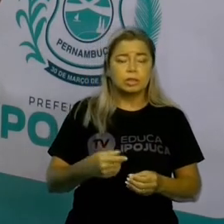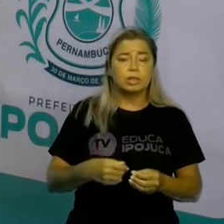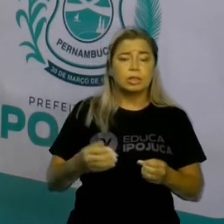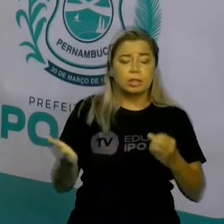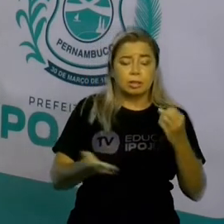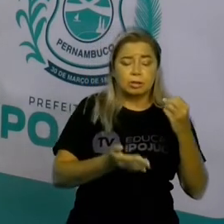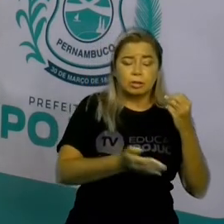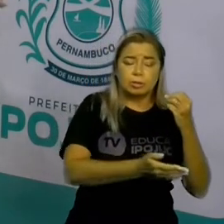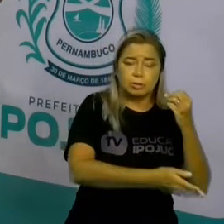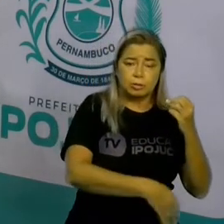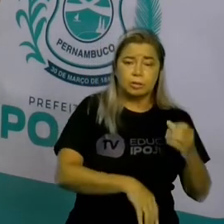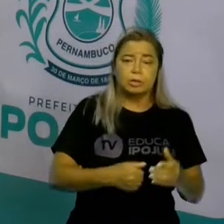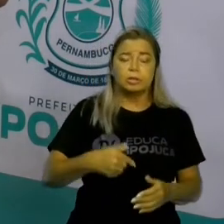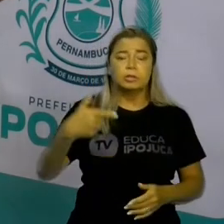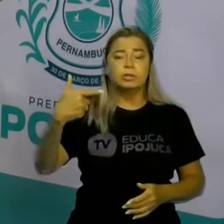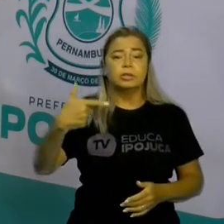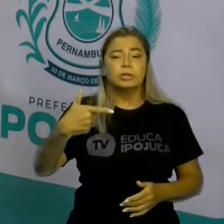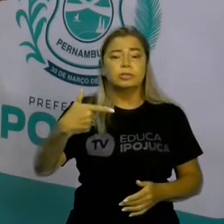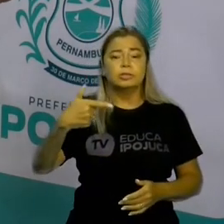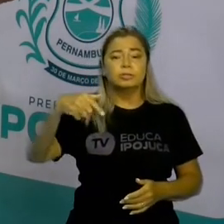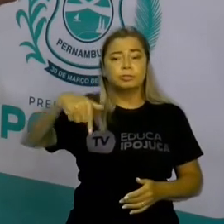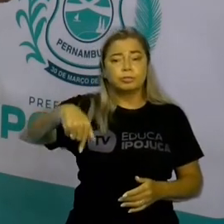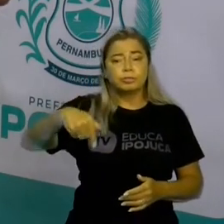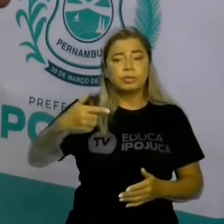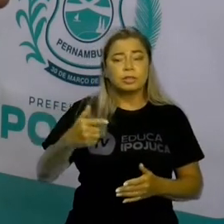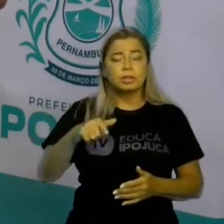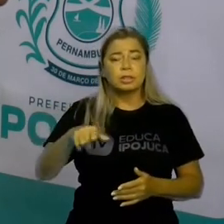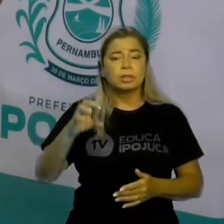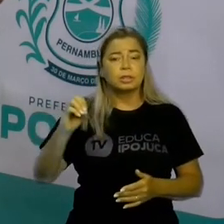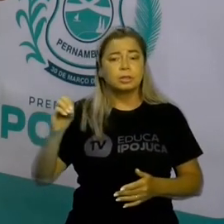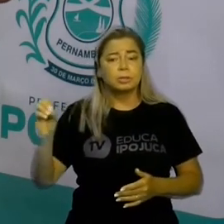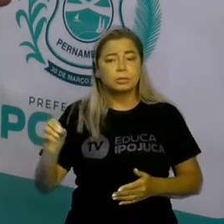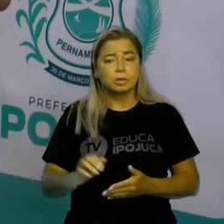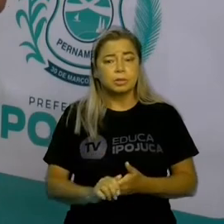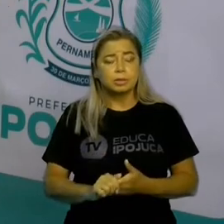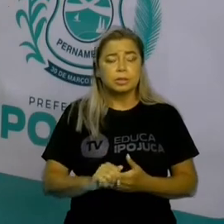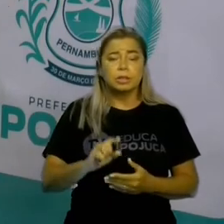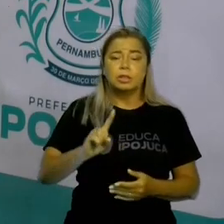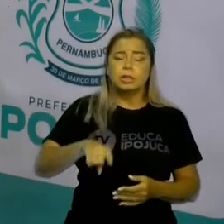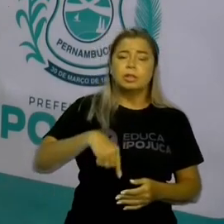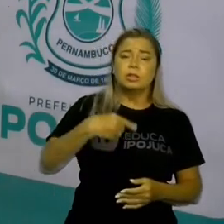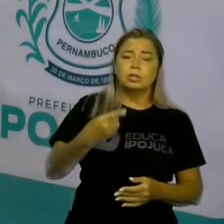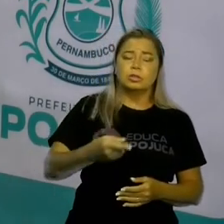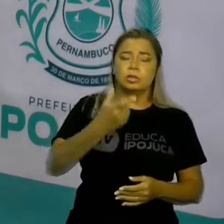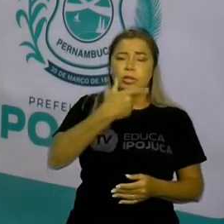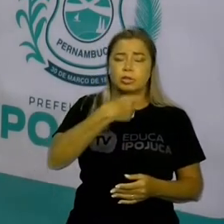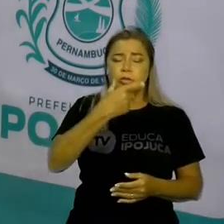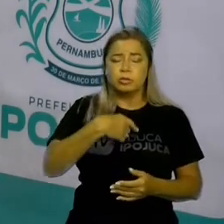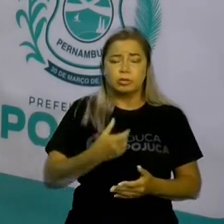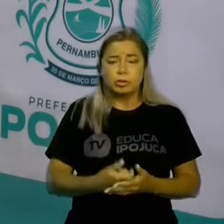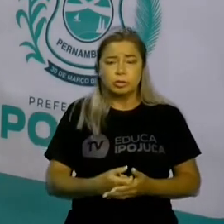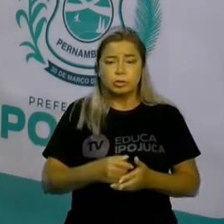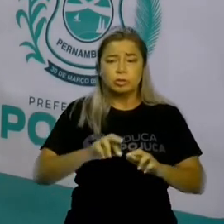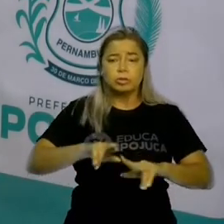de frutas que não foram as frutas do verão, ou seja, não foram mangas, deu o total de